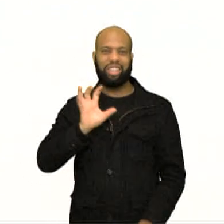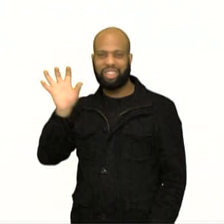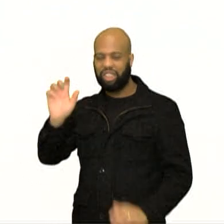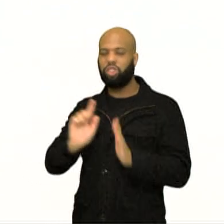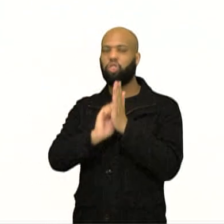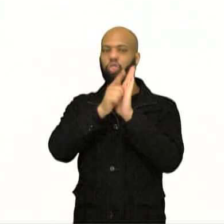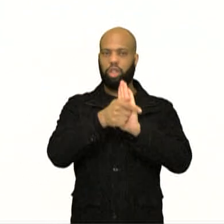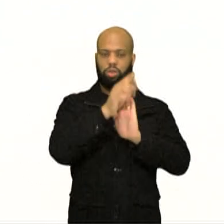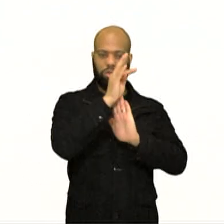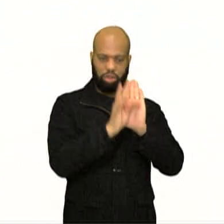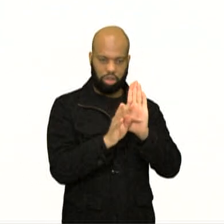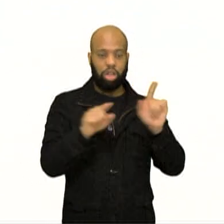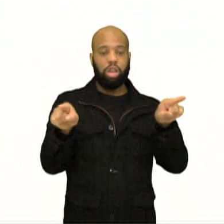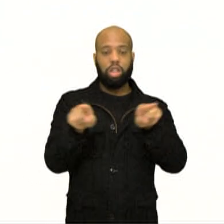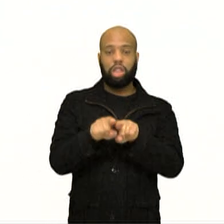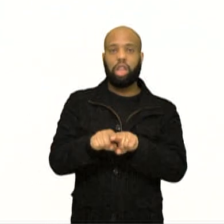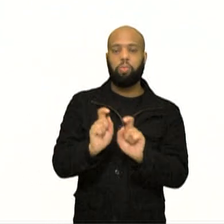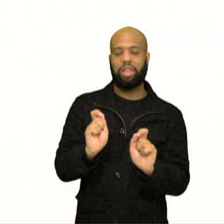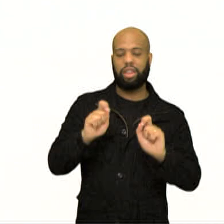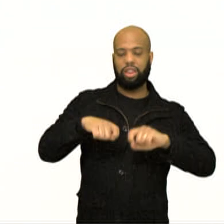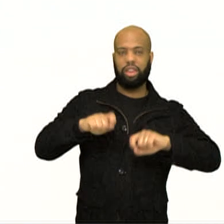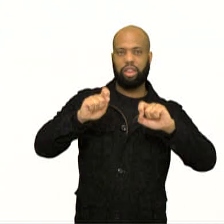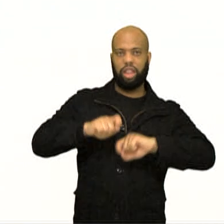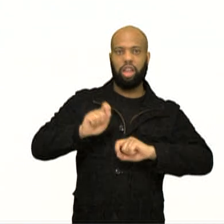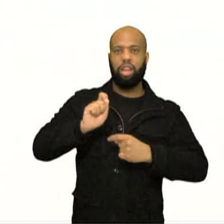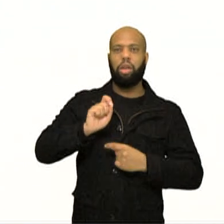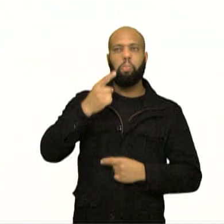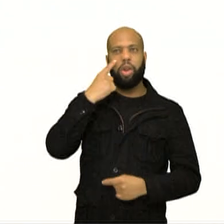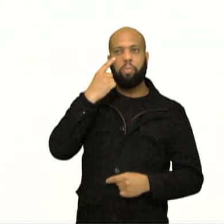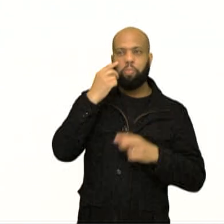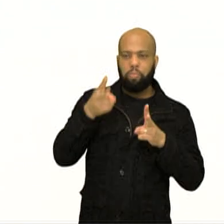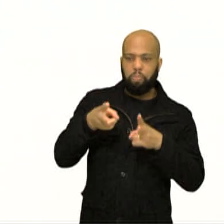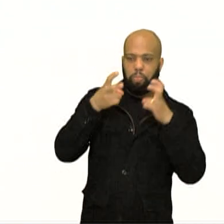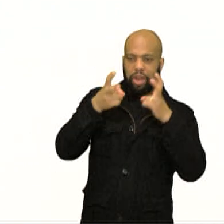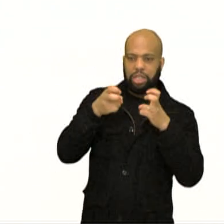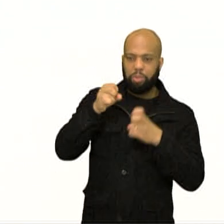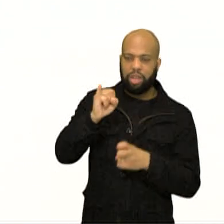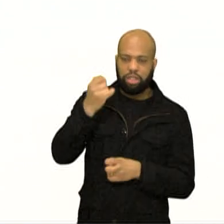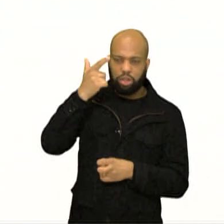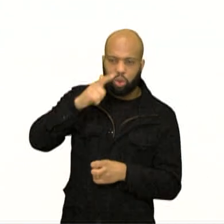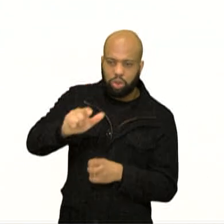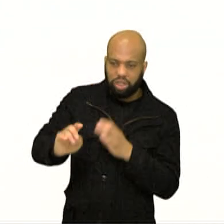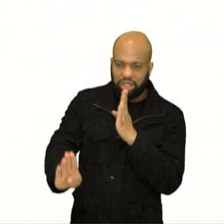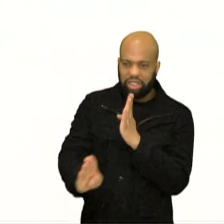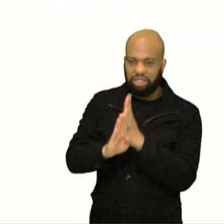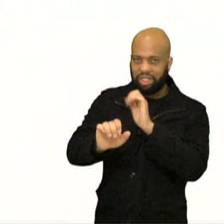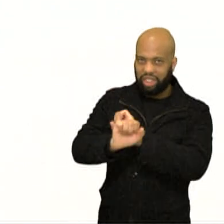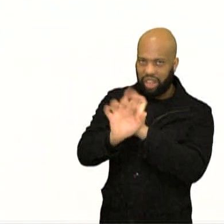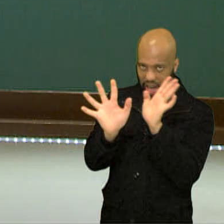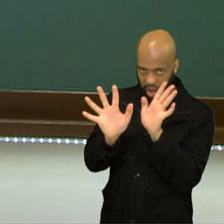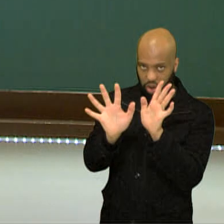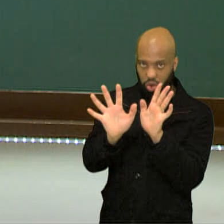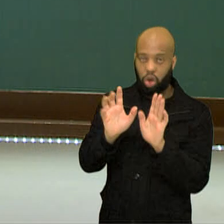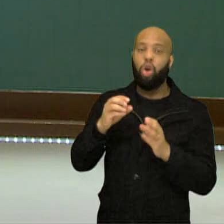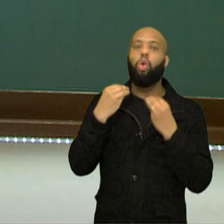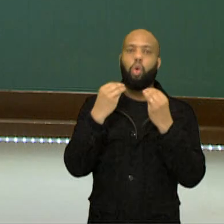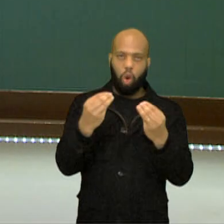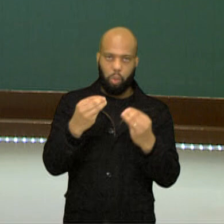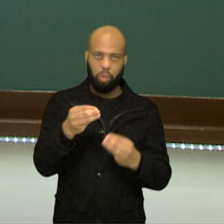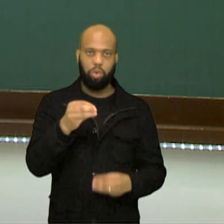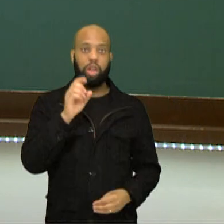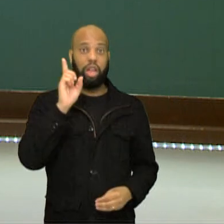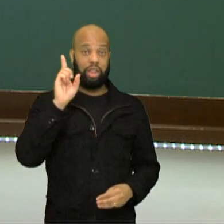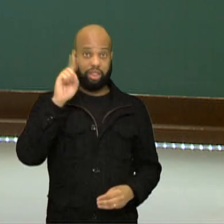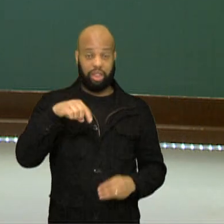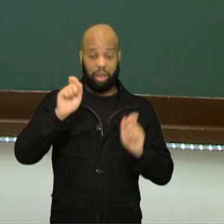textual. As possibilidades de marcações de discurso direto no texto podem ser com travessões ou com aspas,